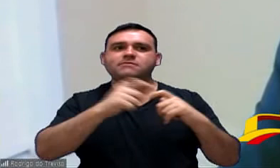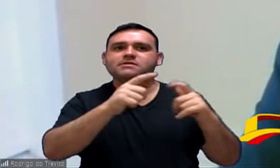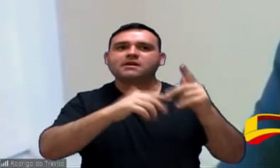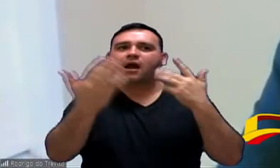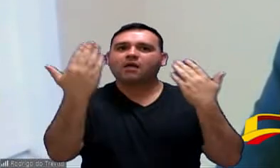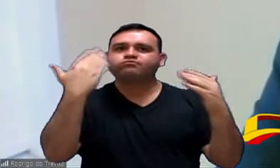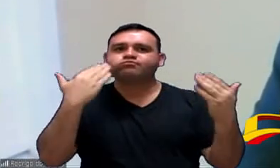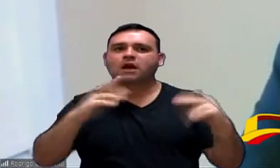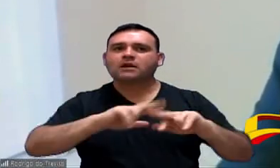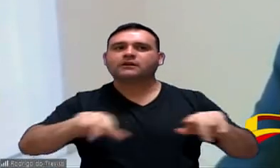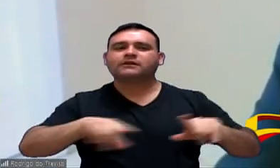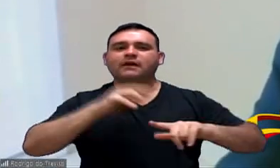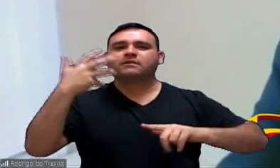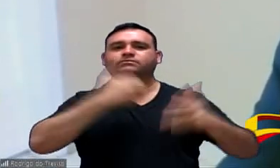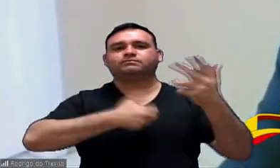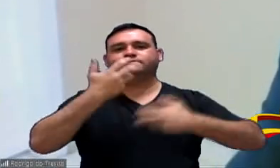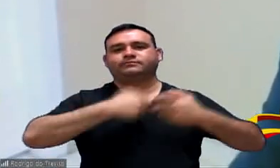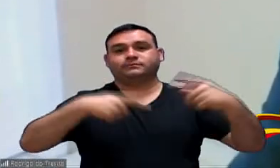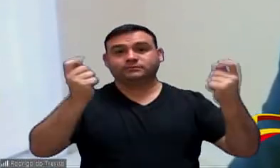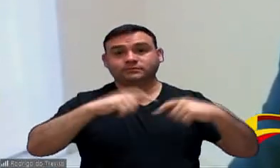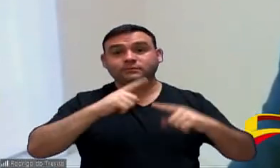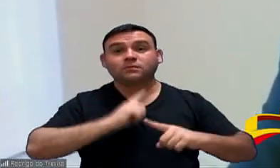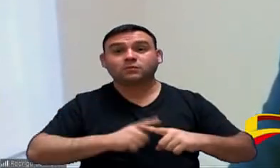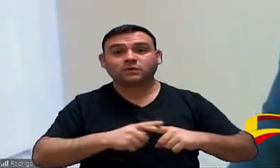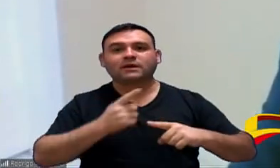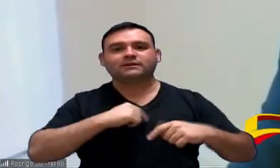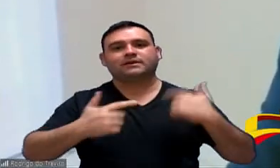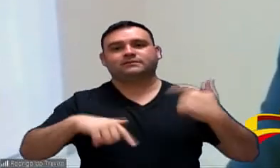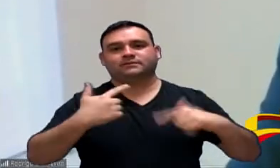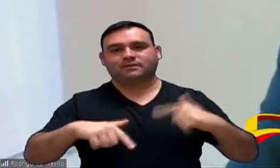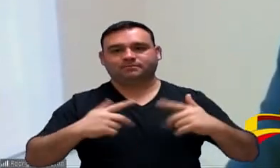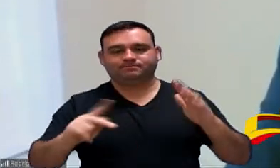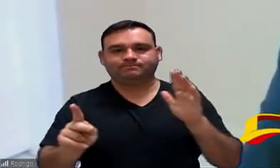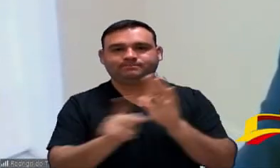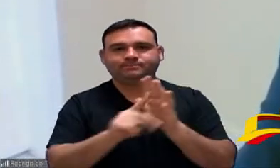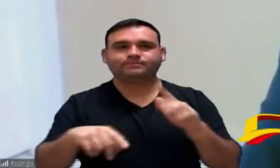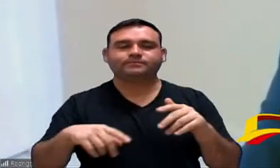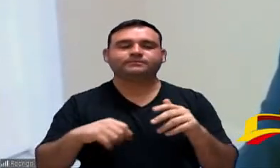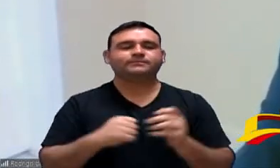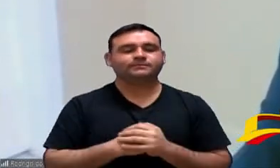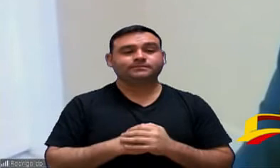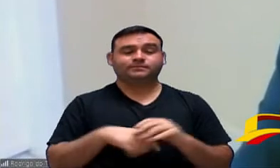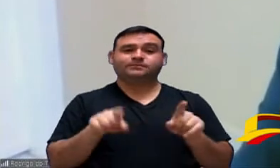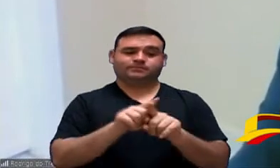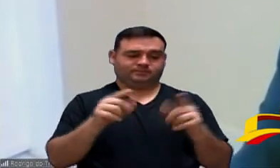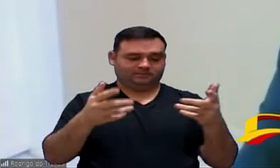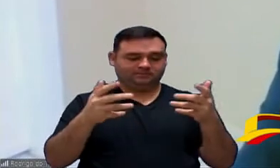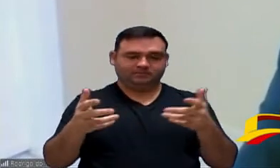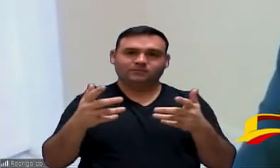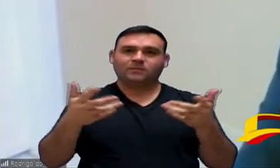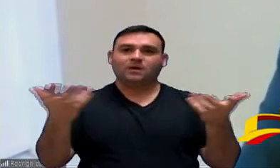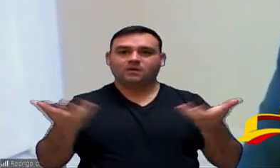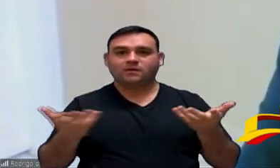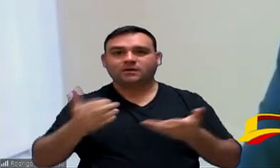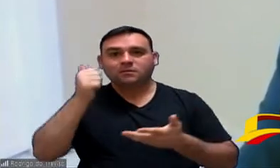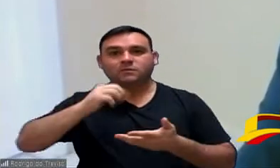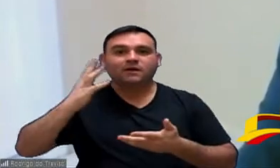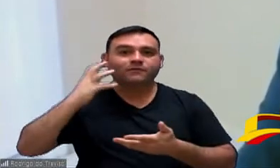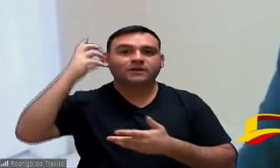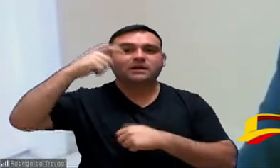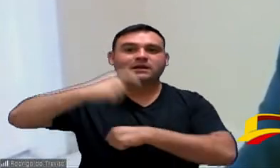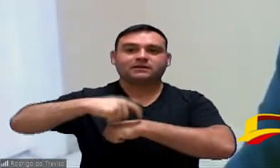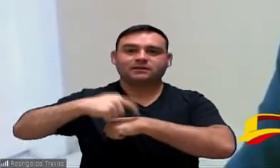um número de vidas salvo maior através desse trabalho. Eu queria deixar o espaço à Fernanda, que é o tempo,